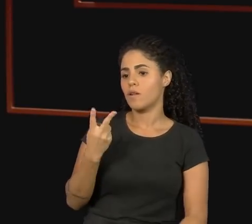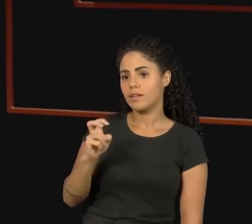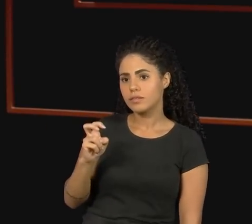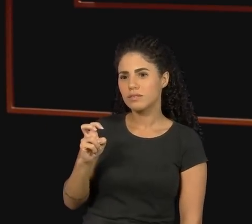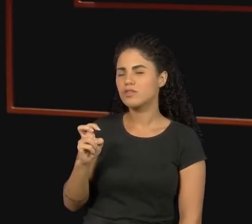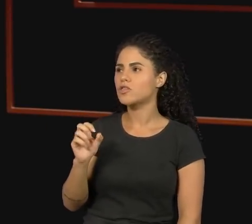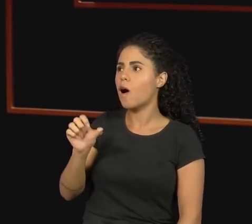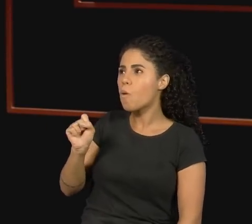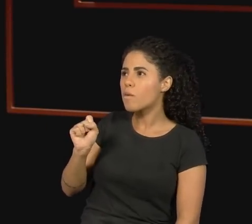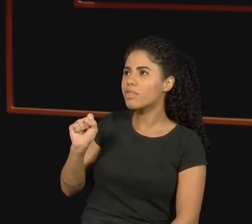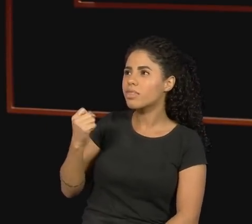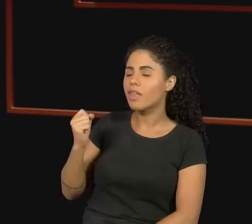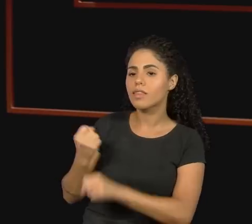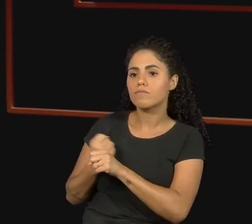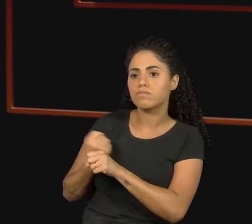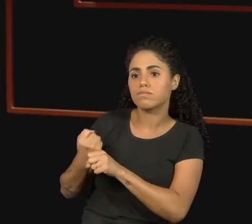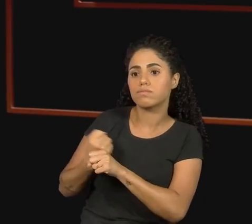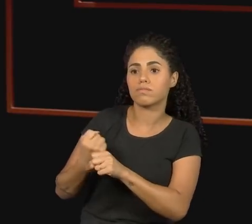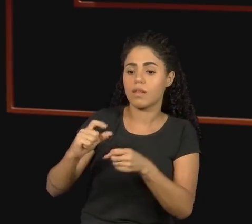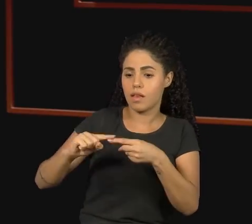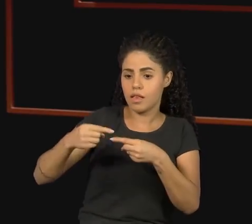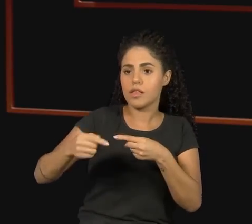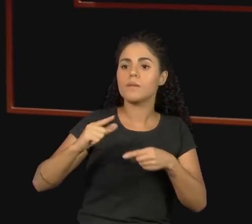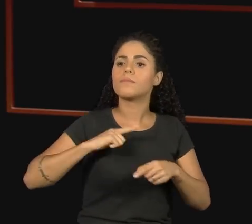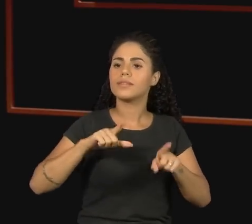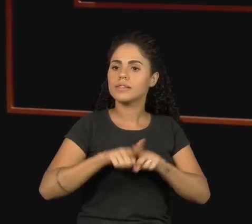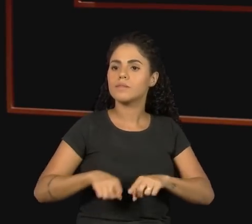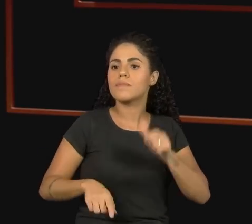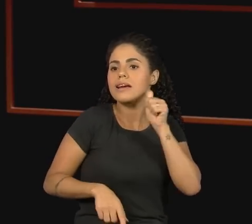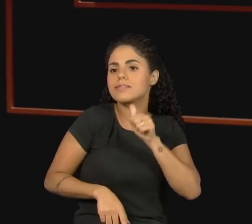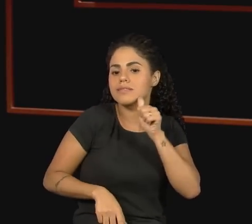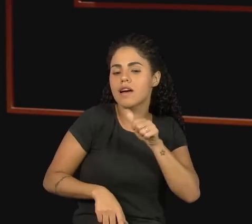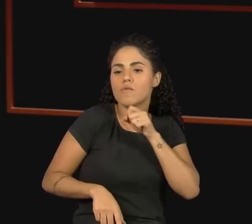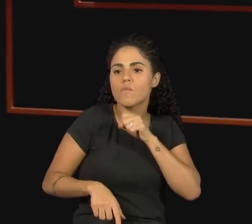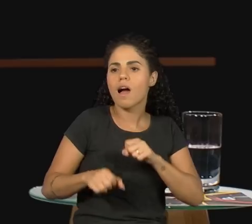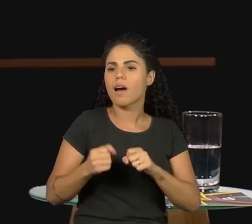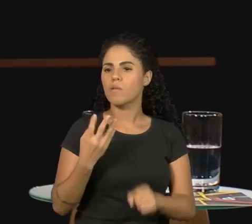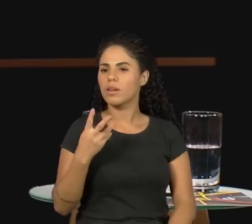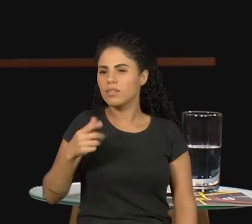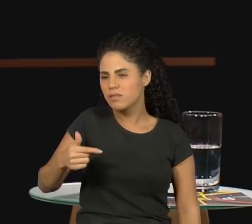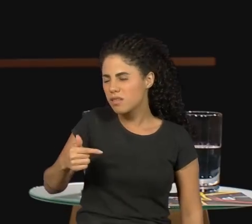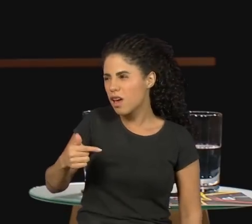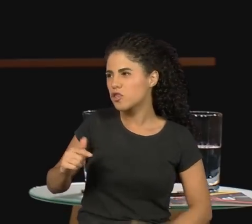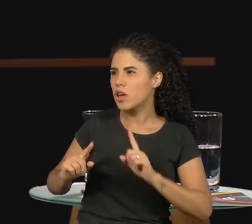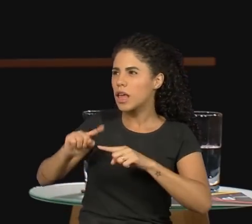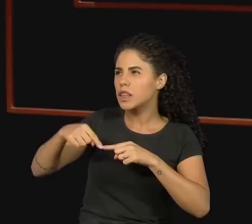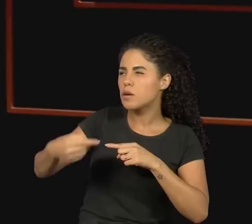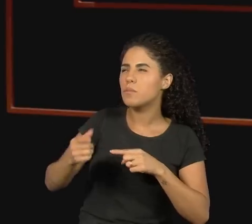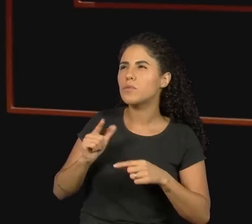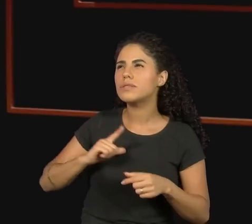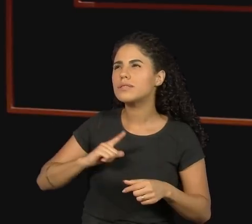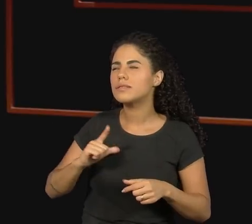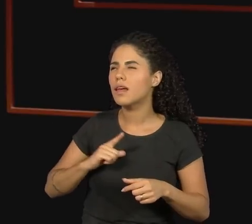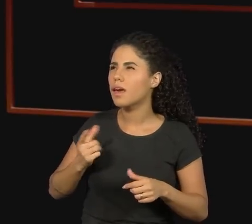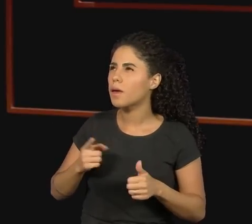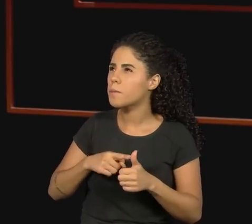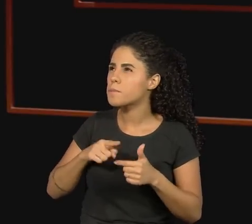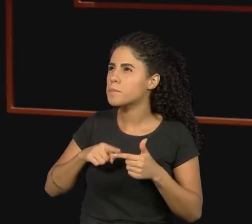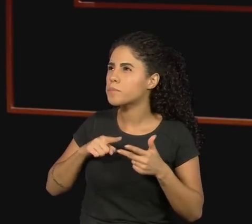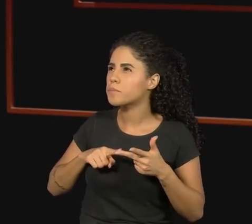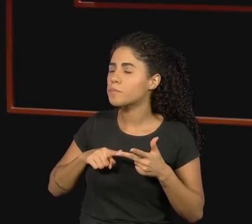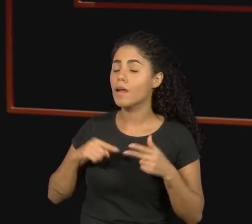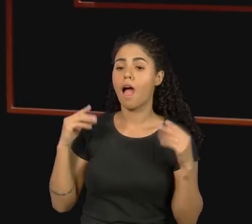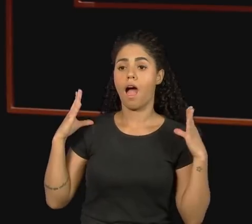vem faz 80 anos. Em seguida você tem Senhora dos Afogados, que foi 47. Depois você tem